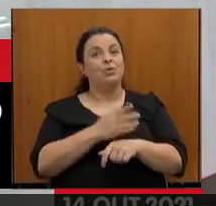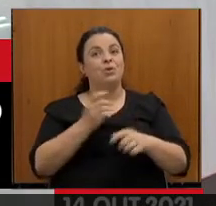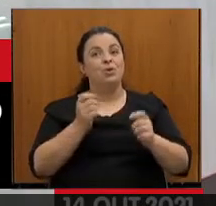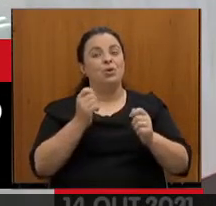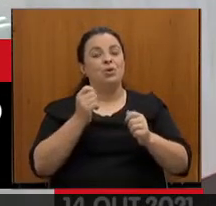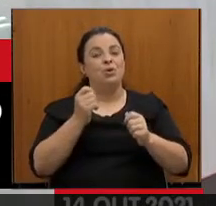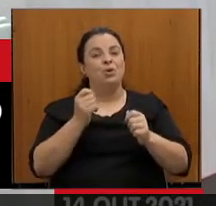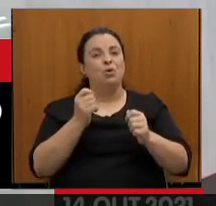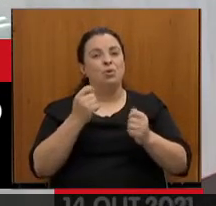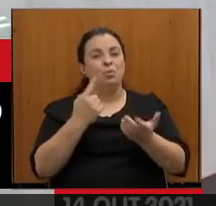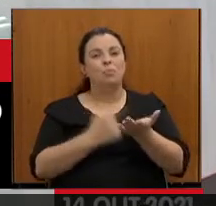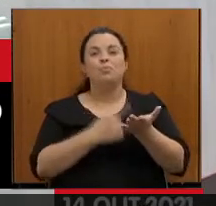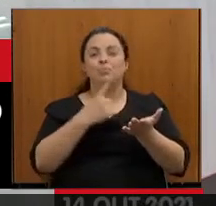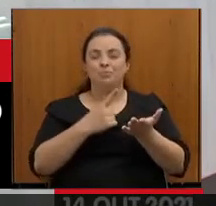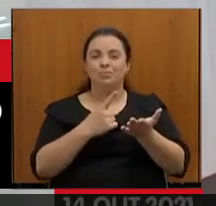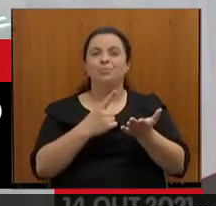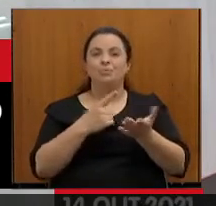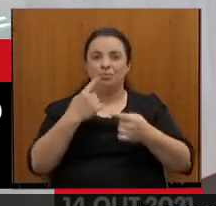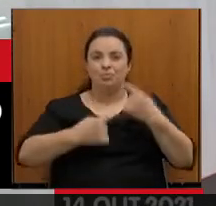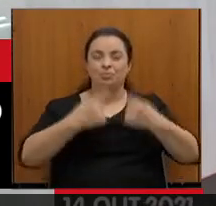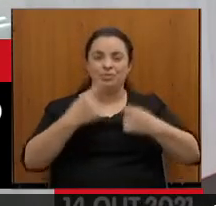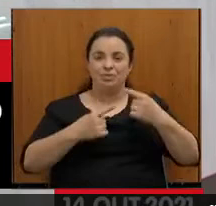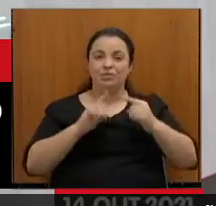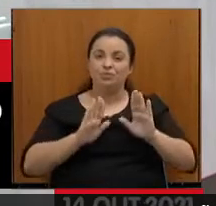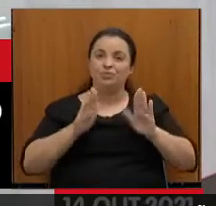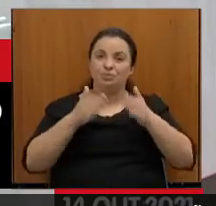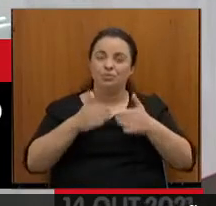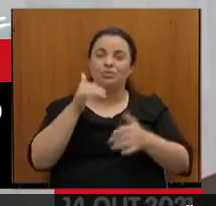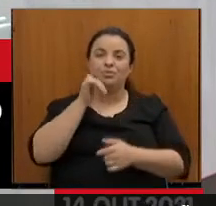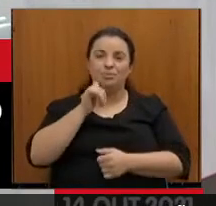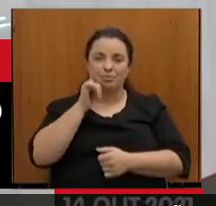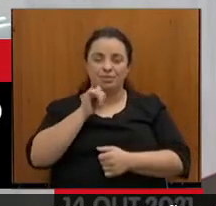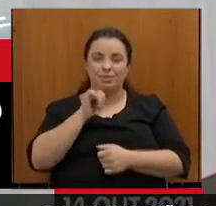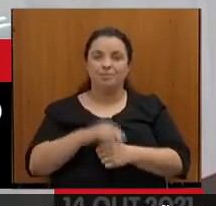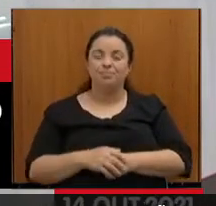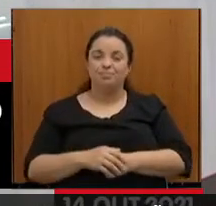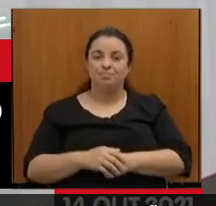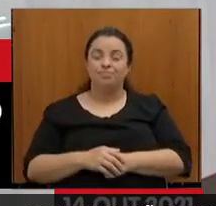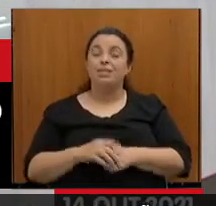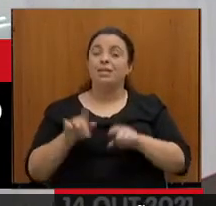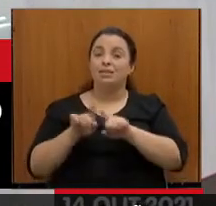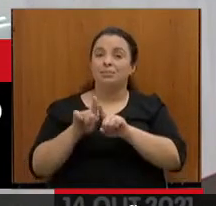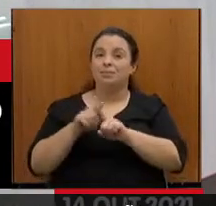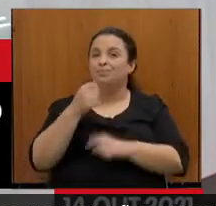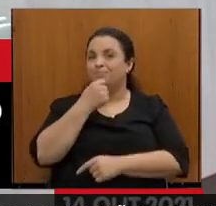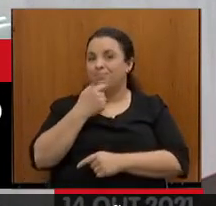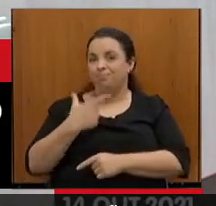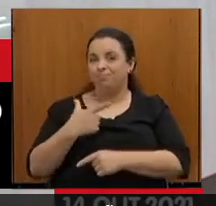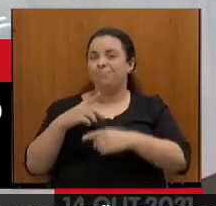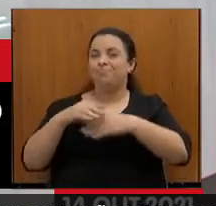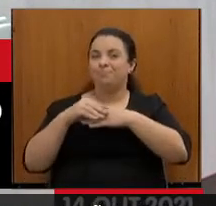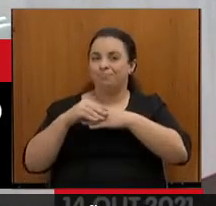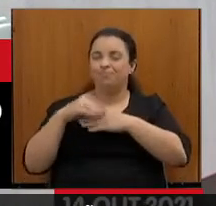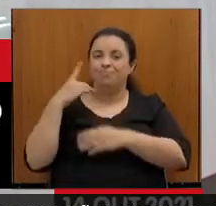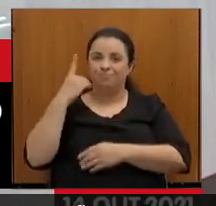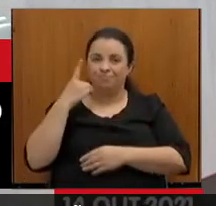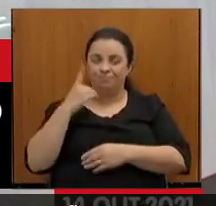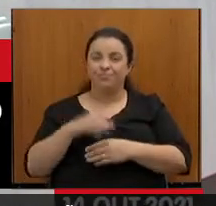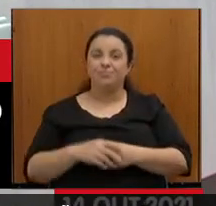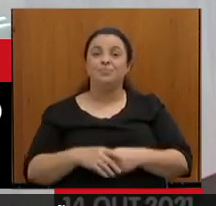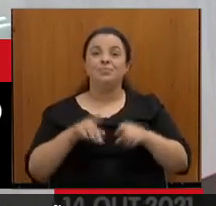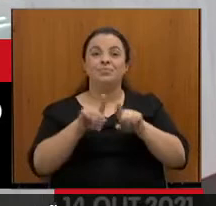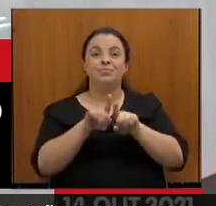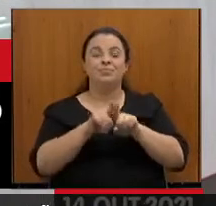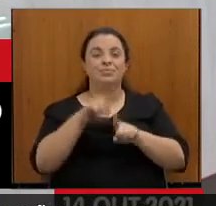senhor, amigo, presidente da Comissão de Saúde, deputado João Vitor Xavier, senhora Suzane